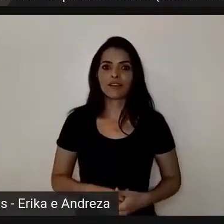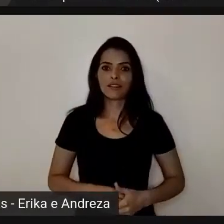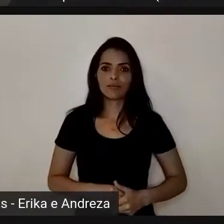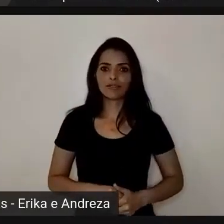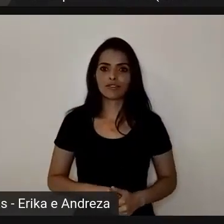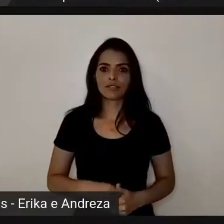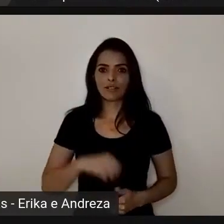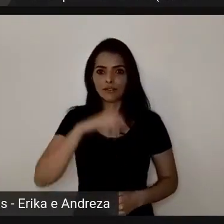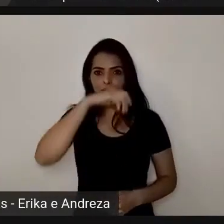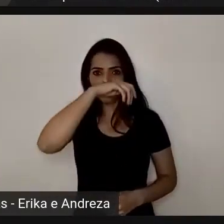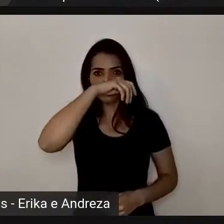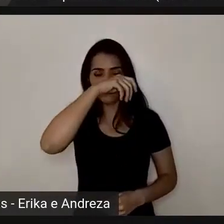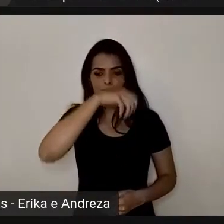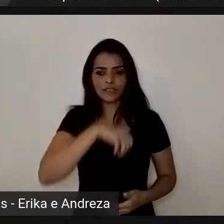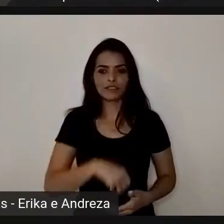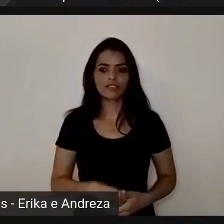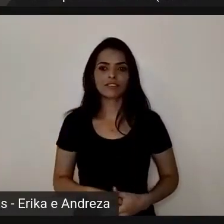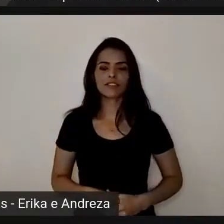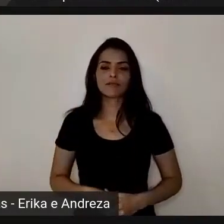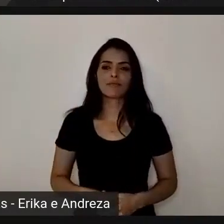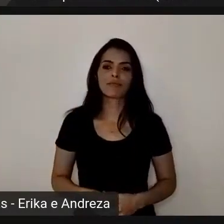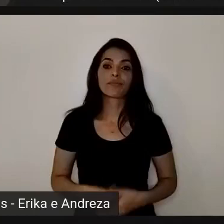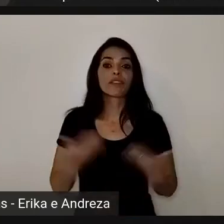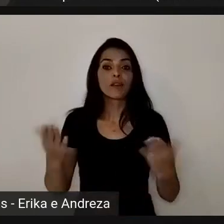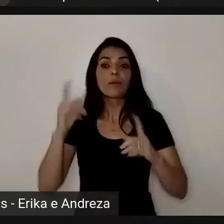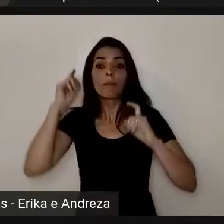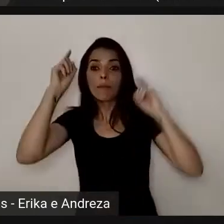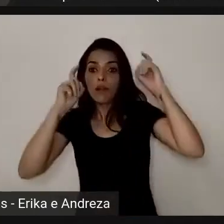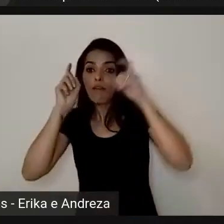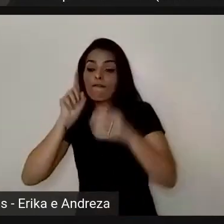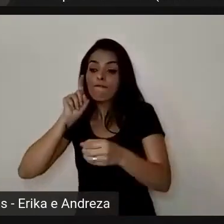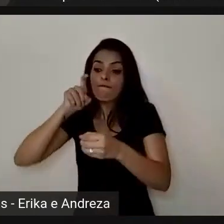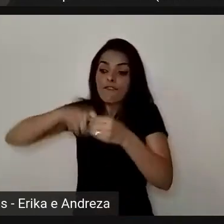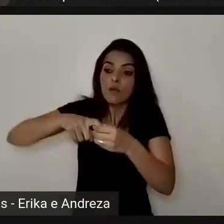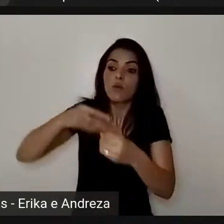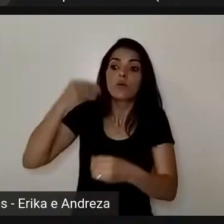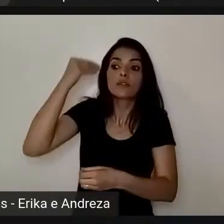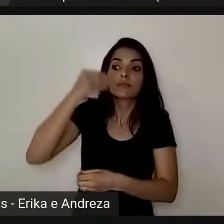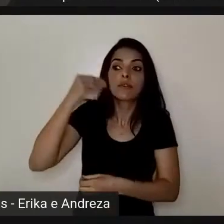Bem, nós temos uma preocupação com esse vínculo de experiência, viu, Marilene?